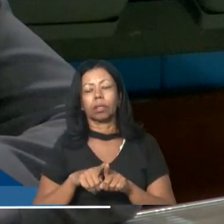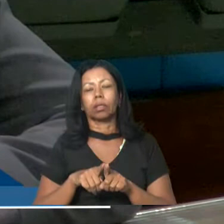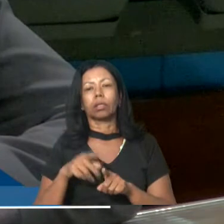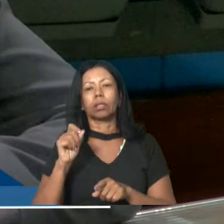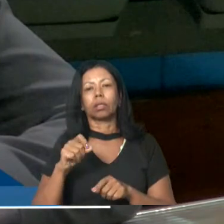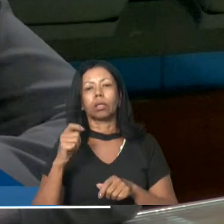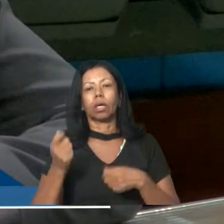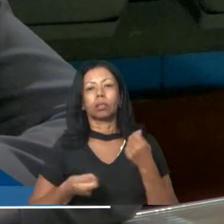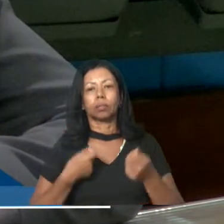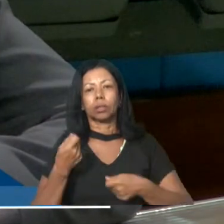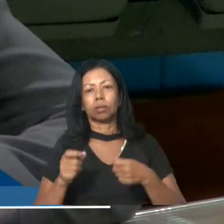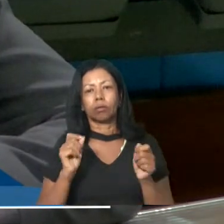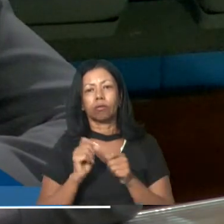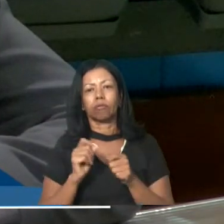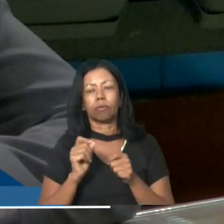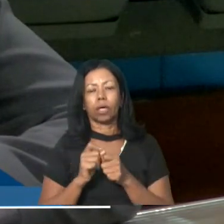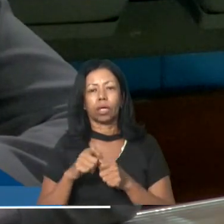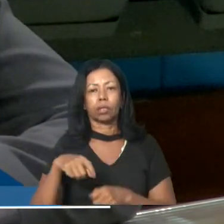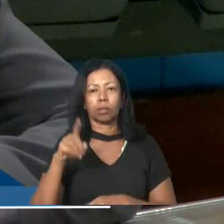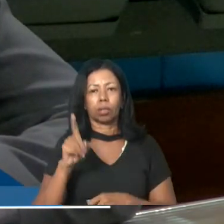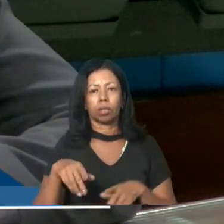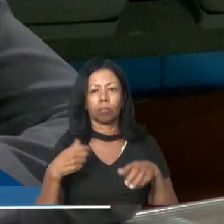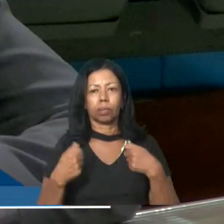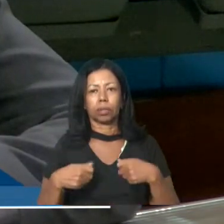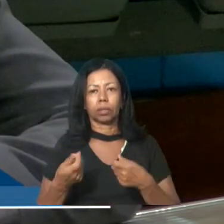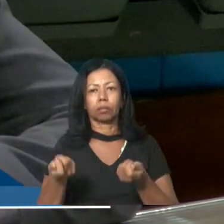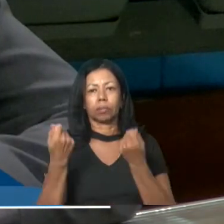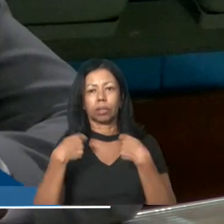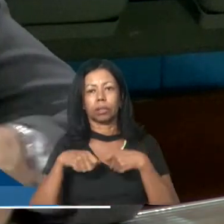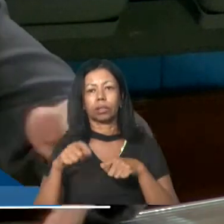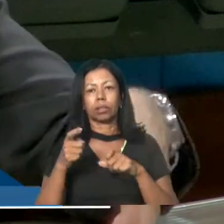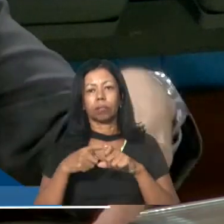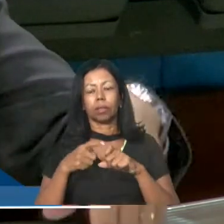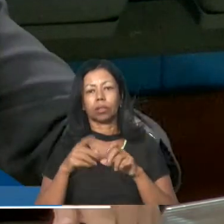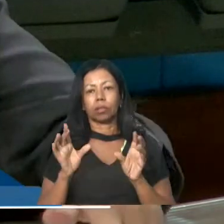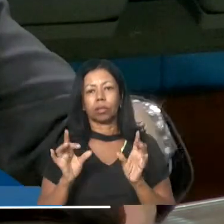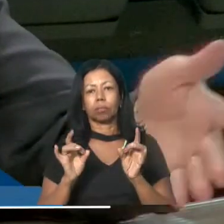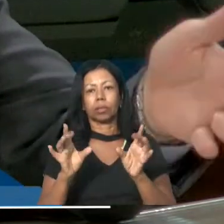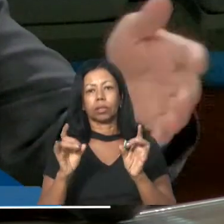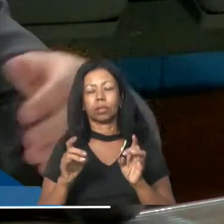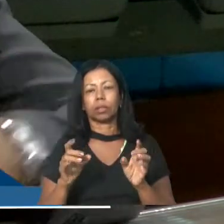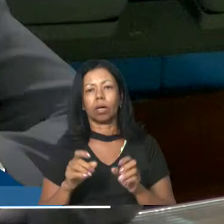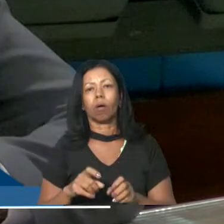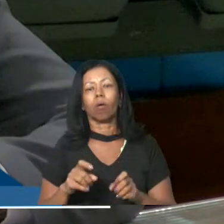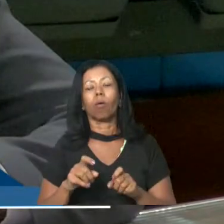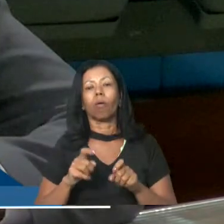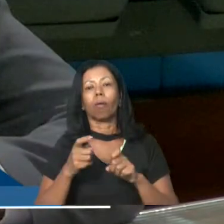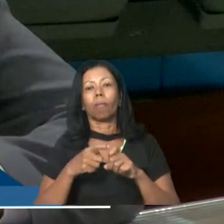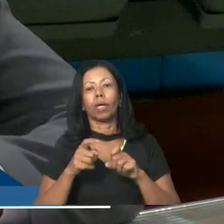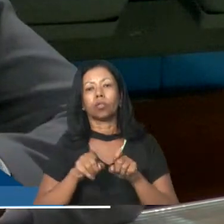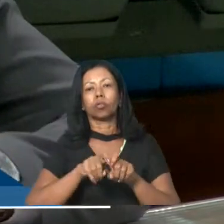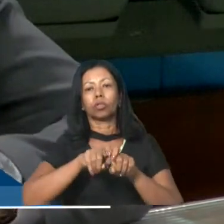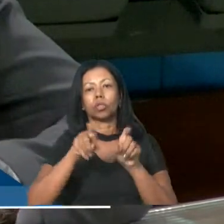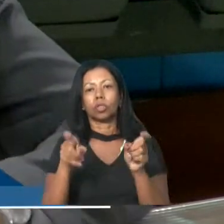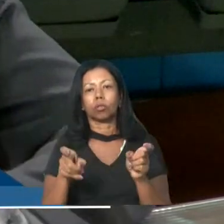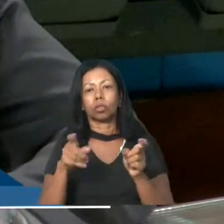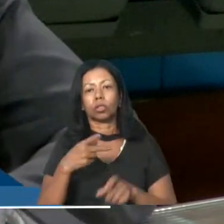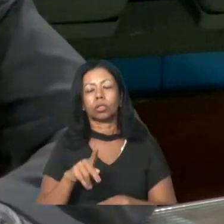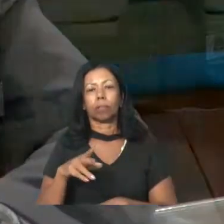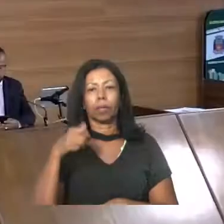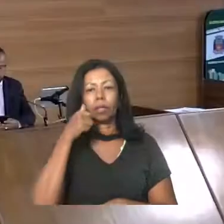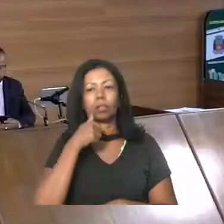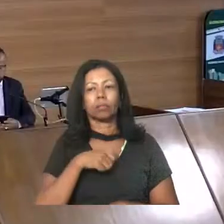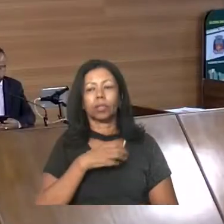tome providências para trazer médicos, em especial ginecologistas, para atender nossas mulheres. É só, senhor